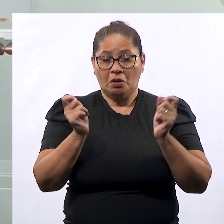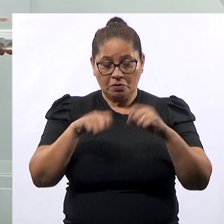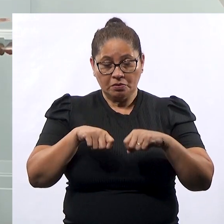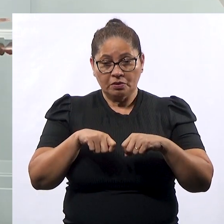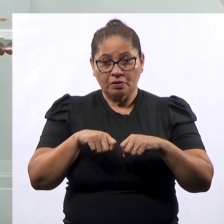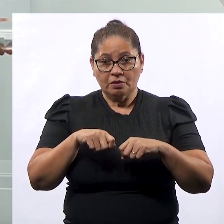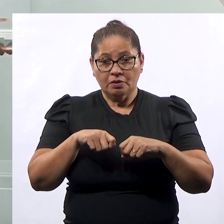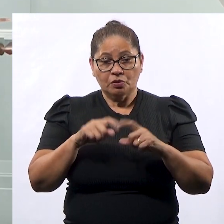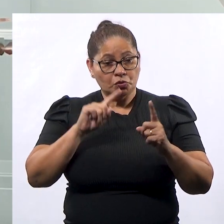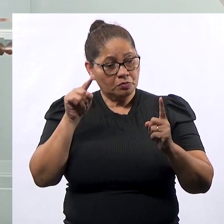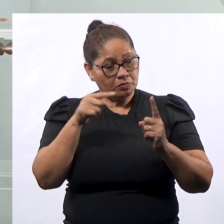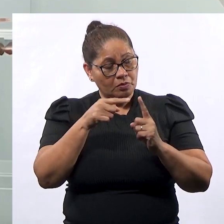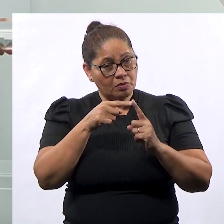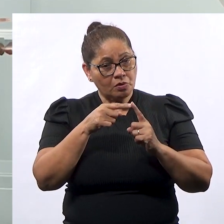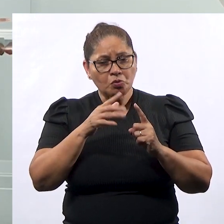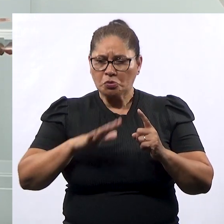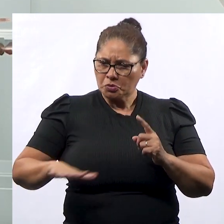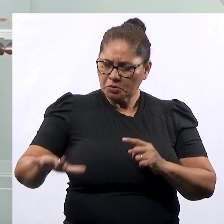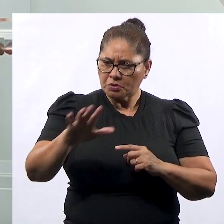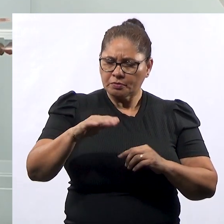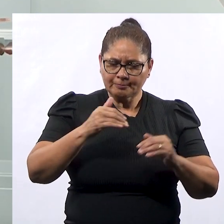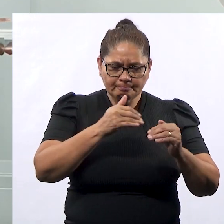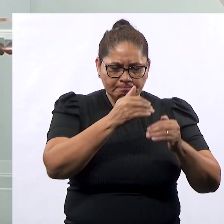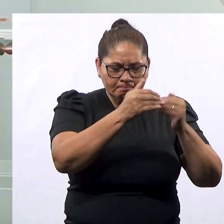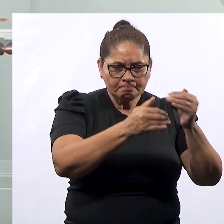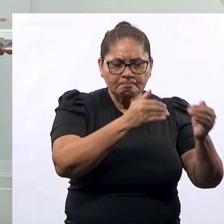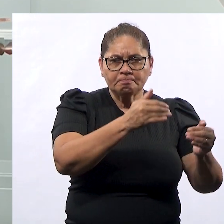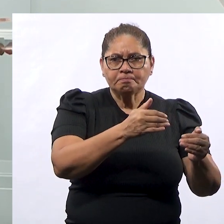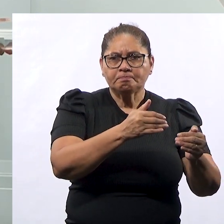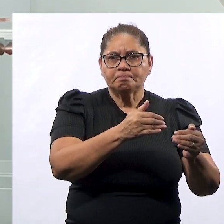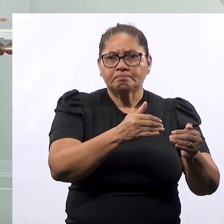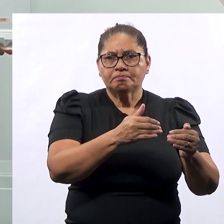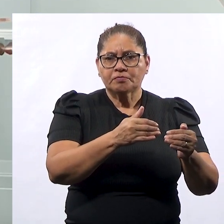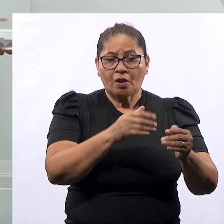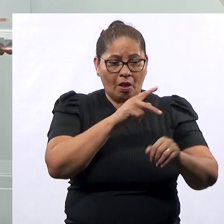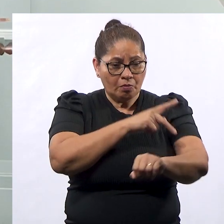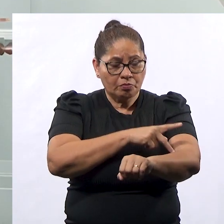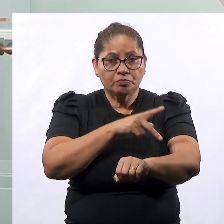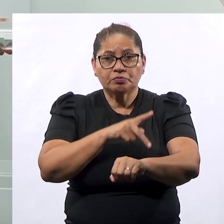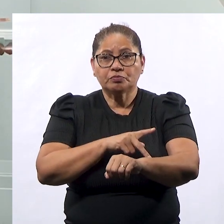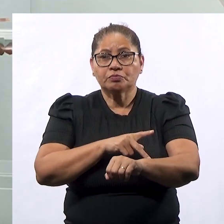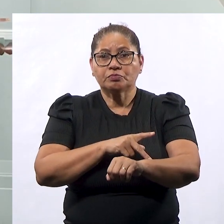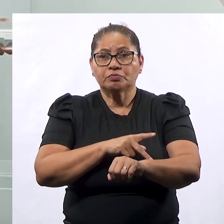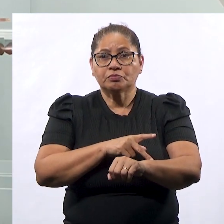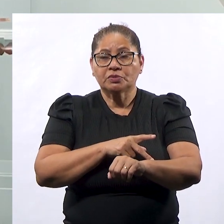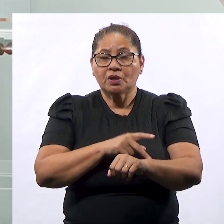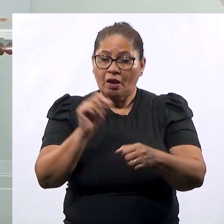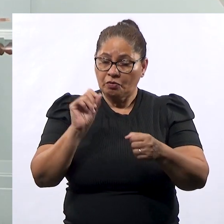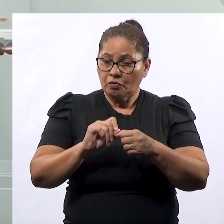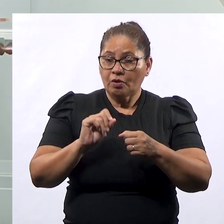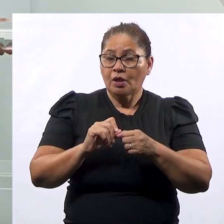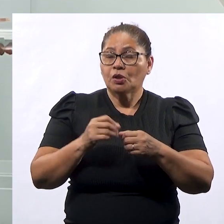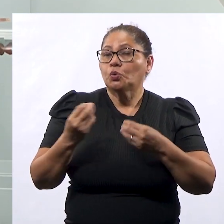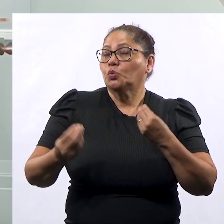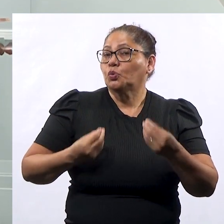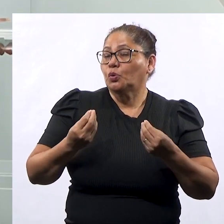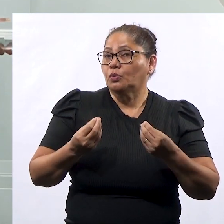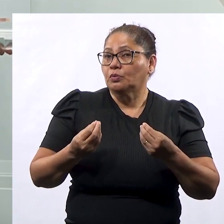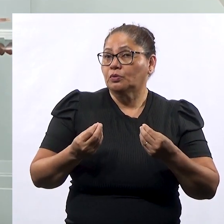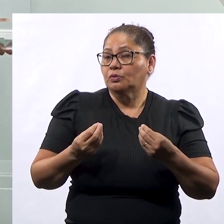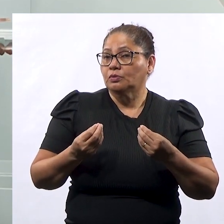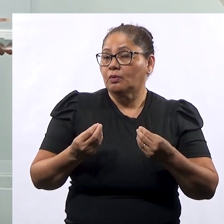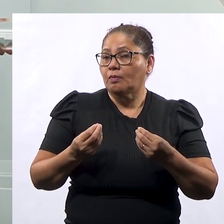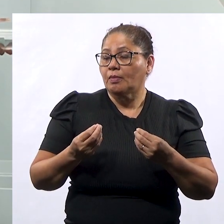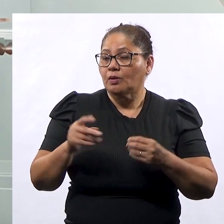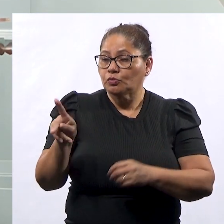os objetivos, geralmente, no processo de ensino-aprendizagem, no processo pedagógico, os objetivos são estabelecidos